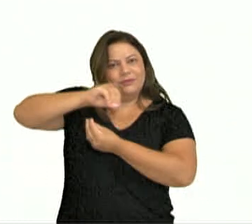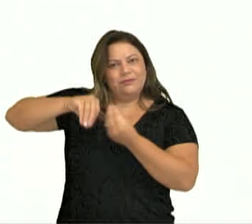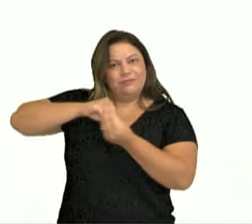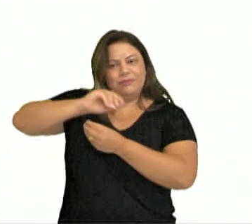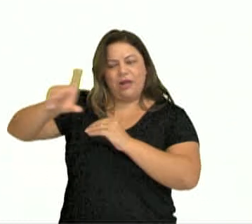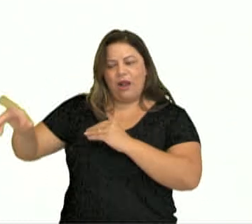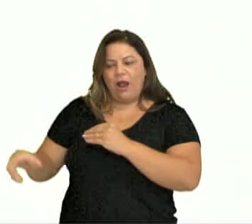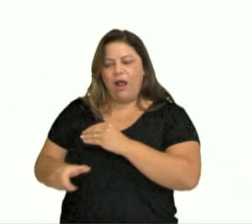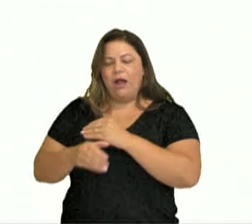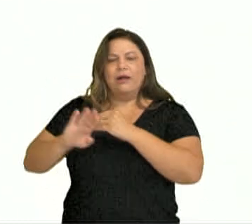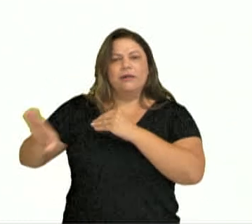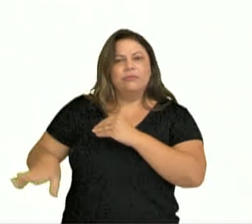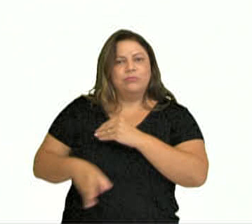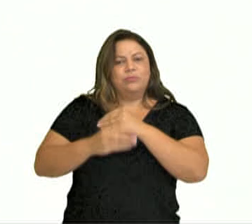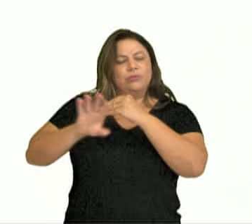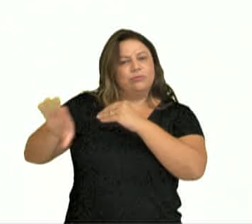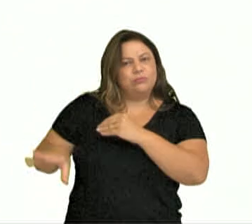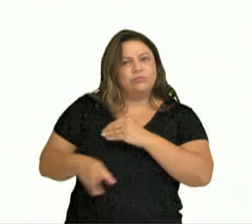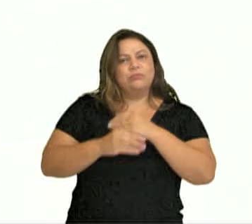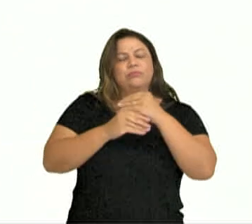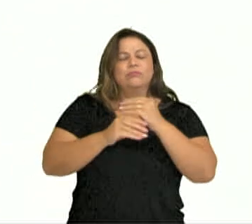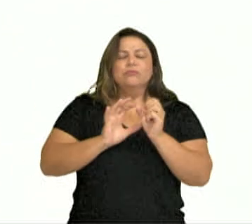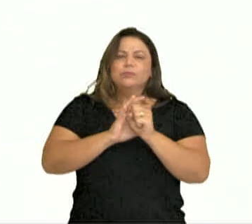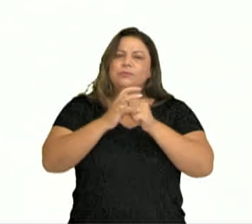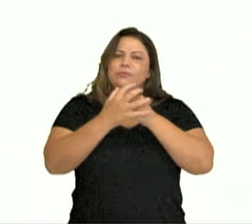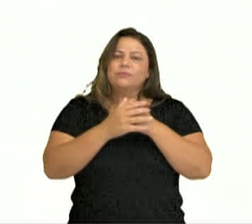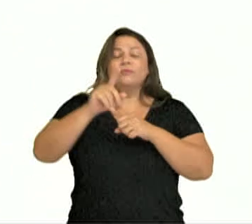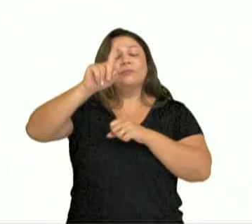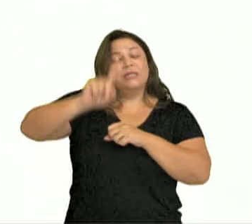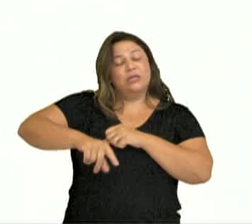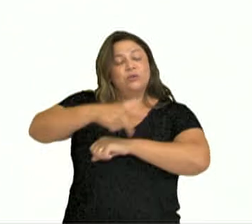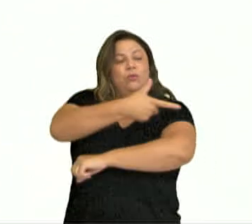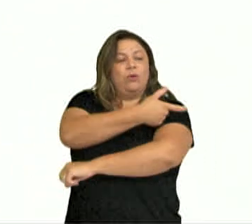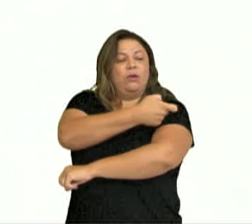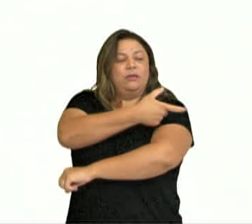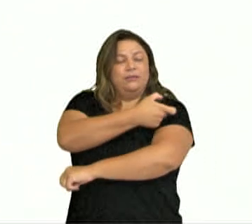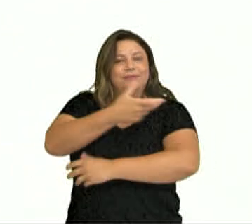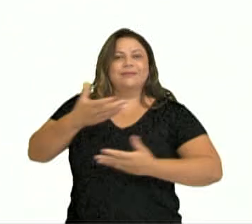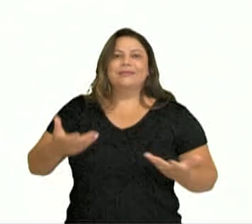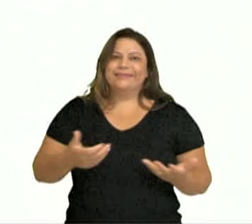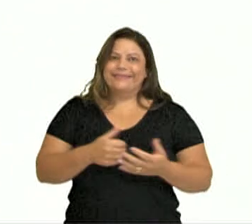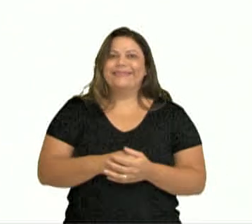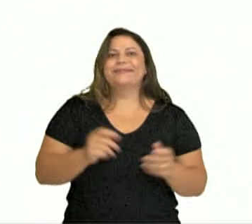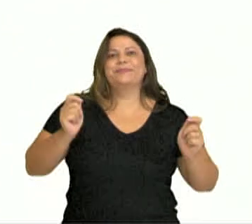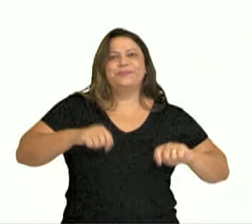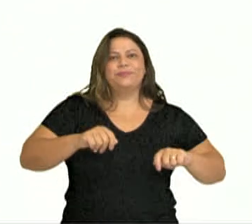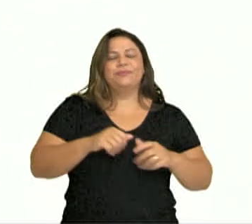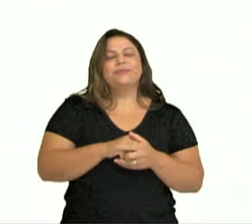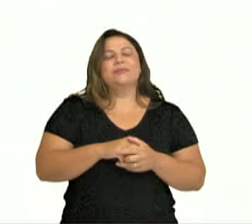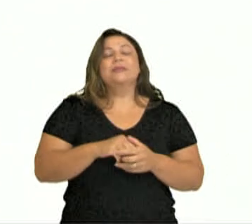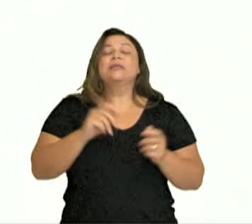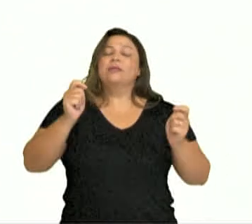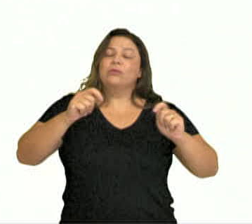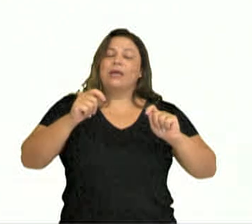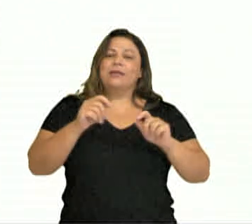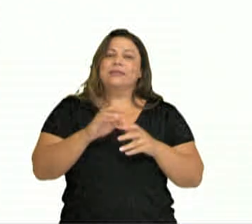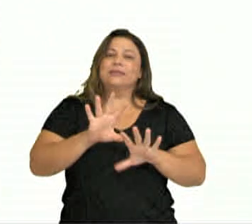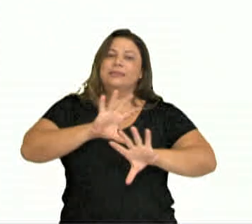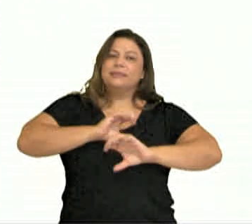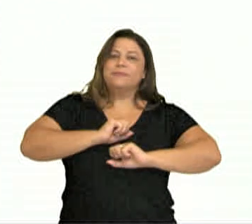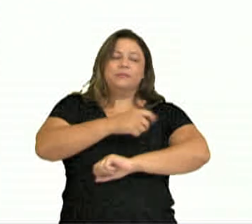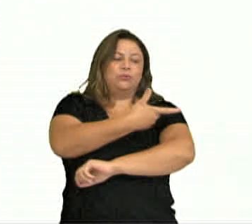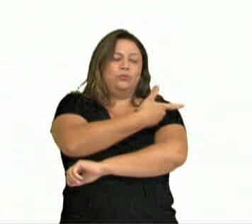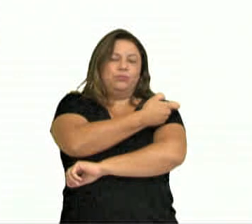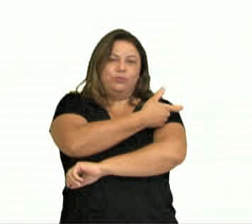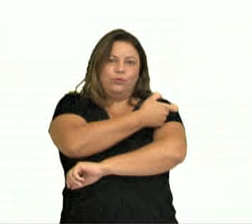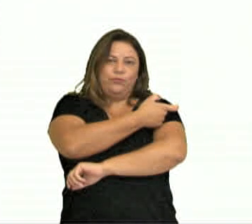adjuvante adicionada ao vírus, então isso forma a vacina. Então, a pessoa que está recebendo a Coronavac está recebendo o vírus inativado.